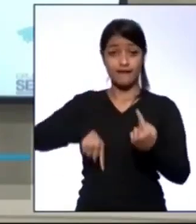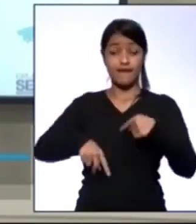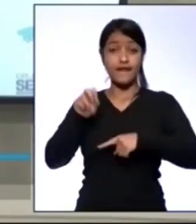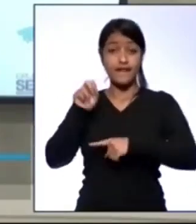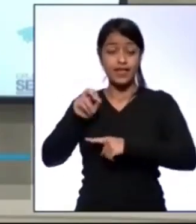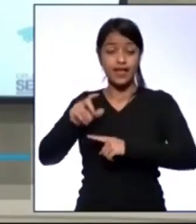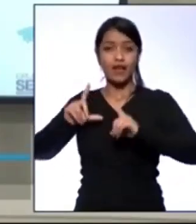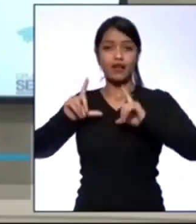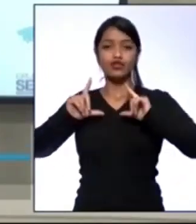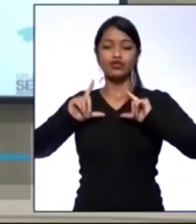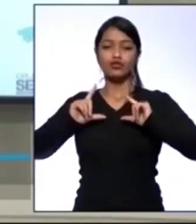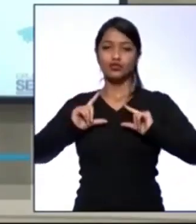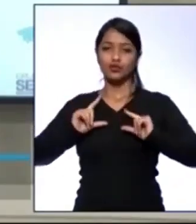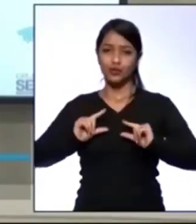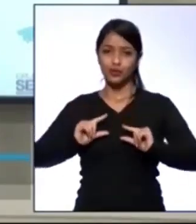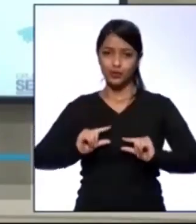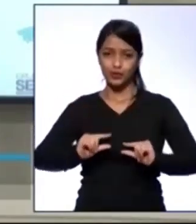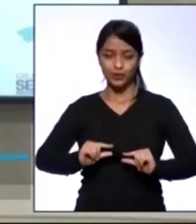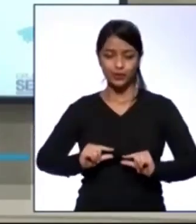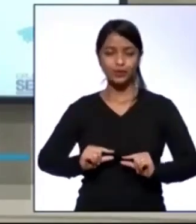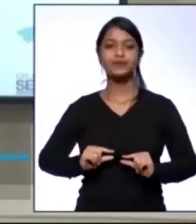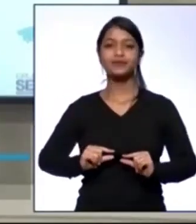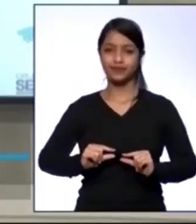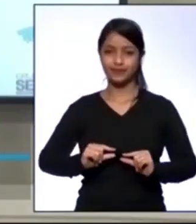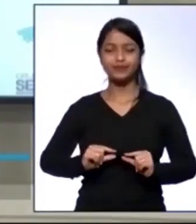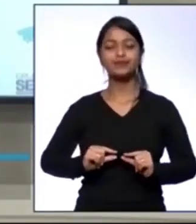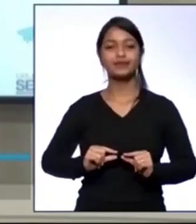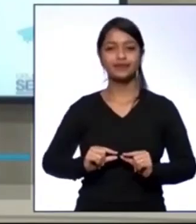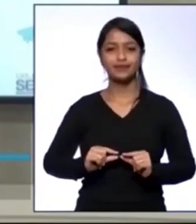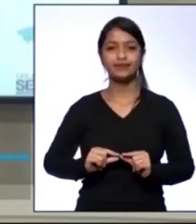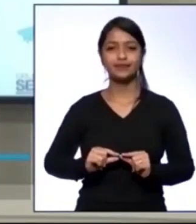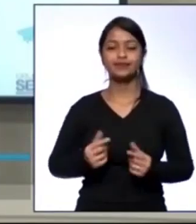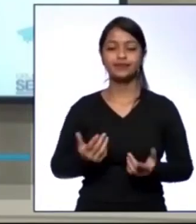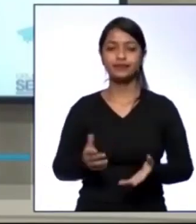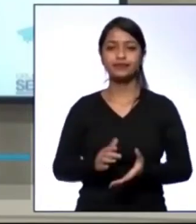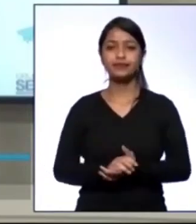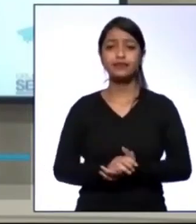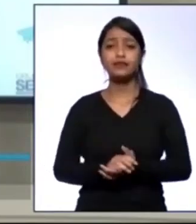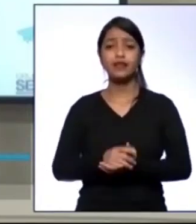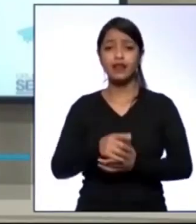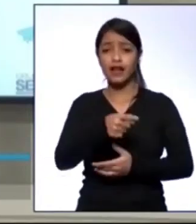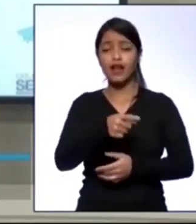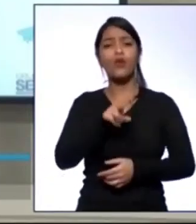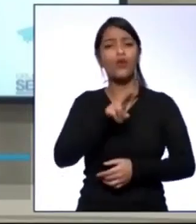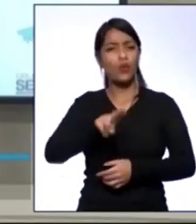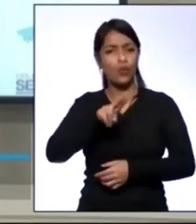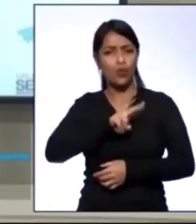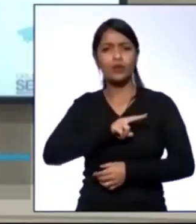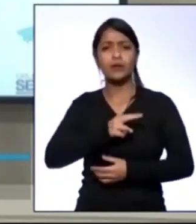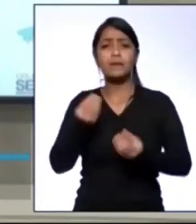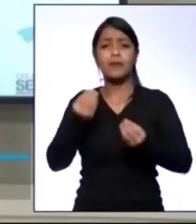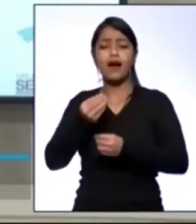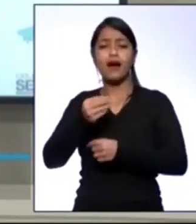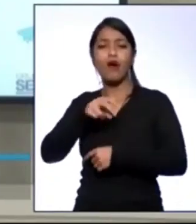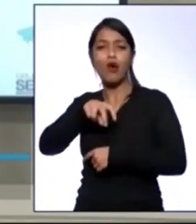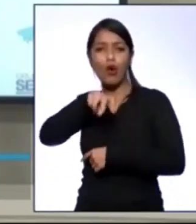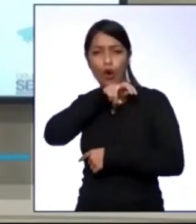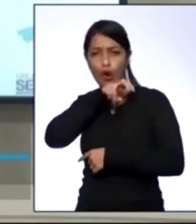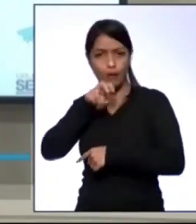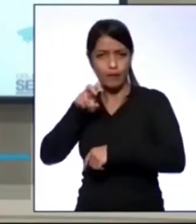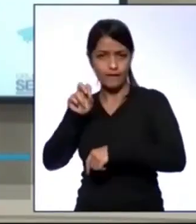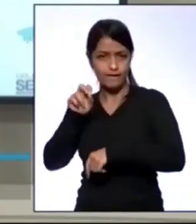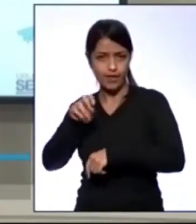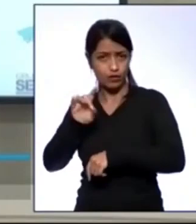do veneno no meu corpo. Isso é usado não só para veneno de cobra, como veneno de aranha, veneno